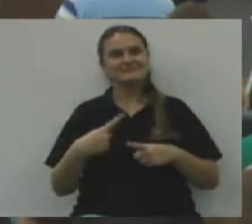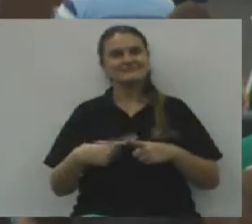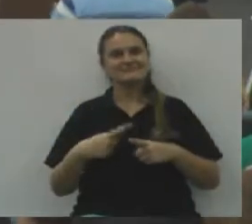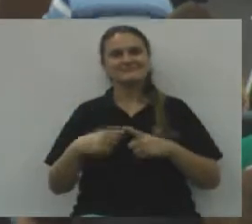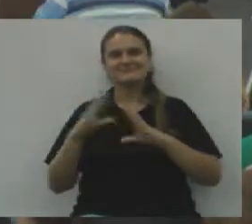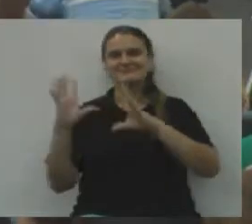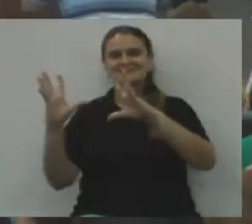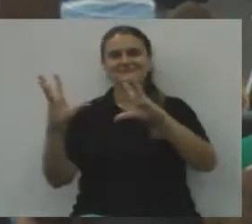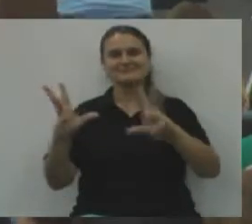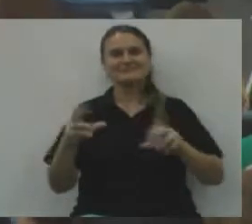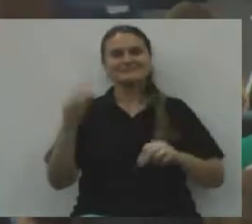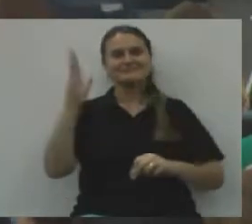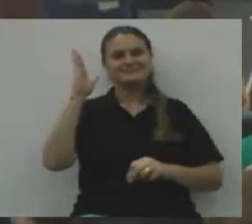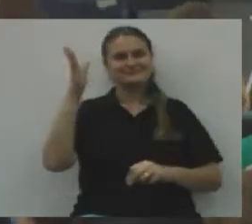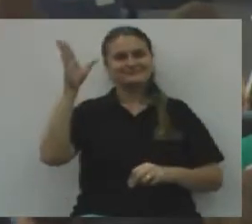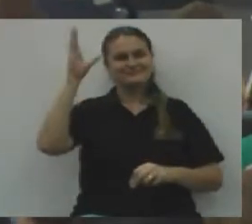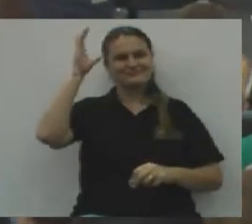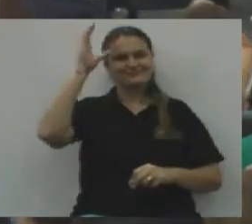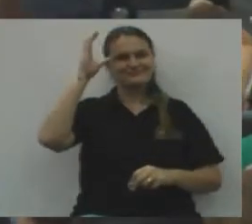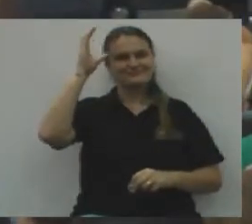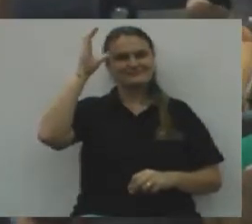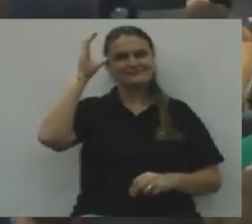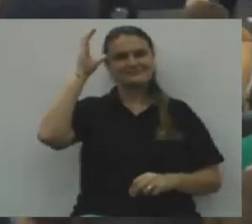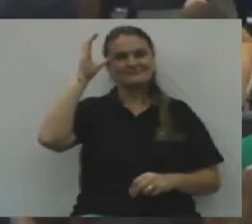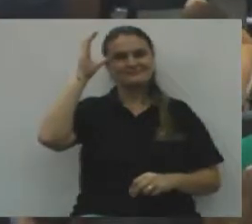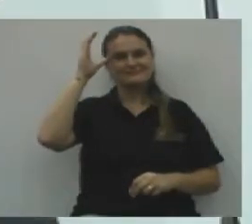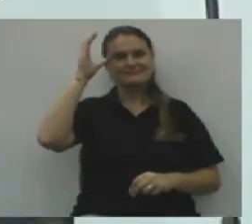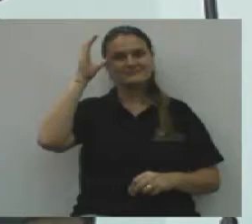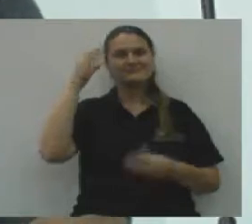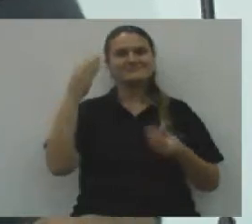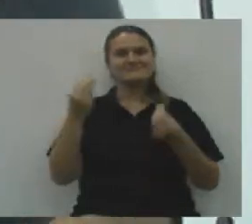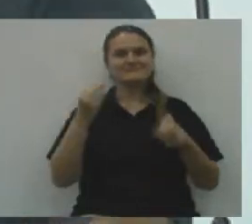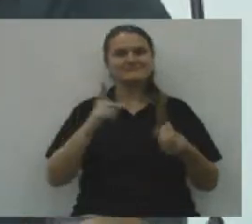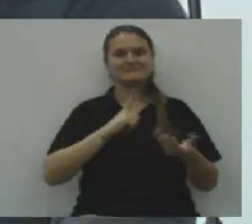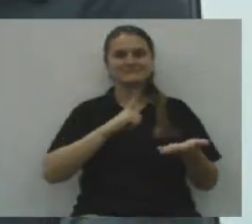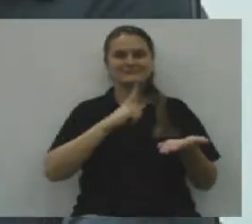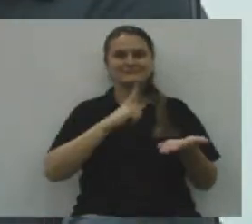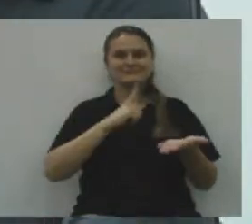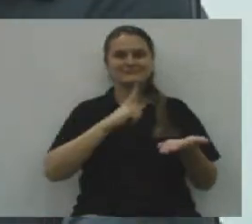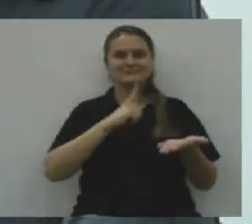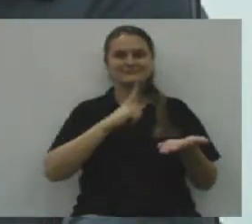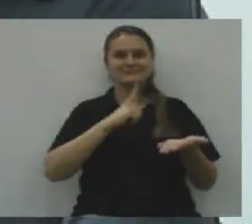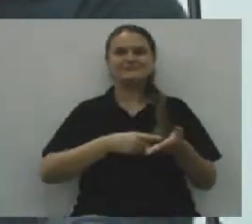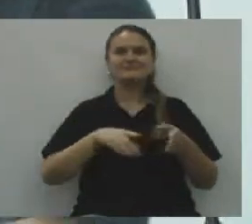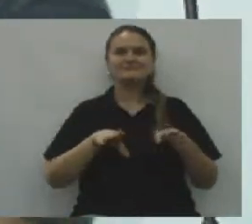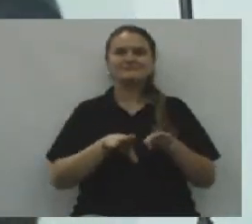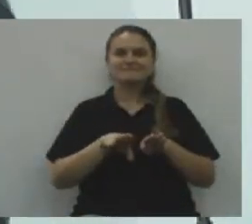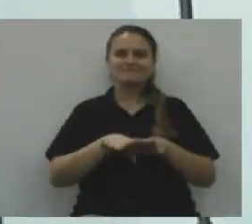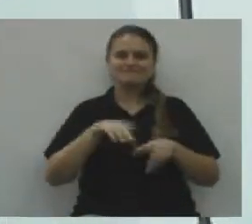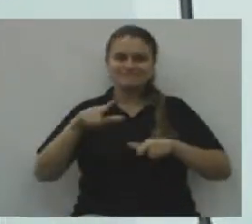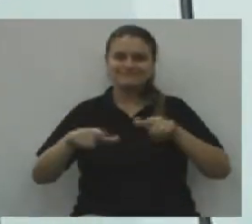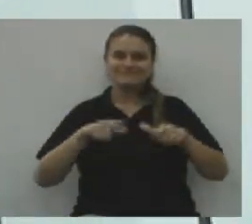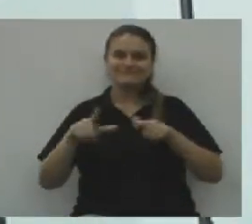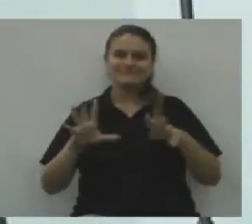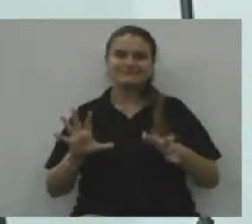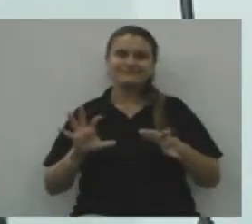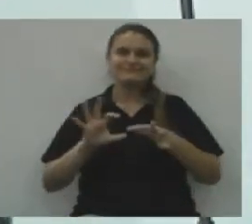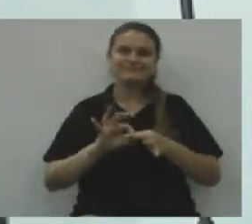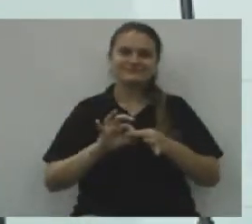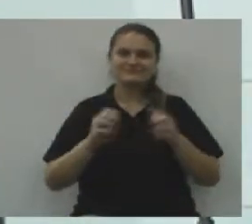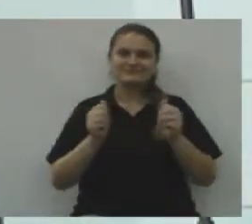todos já têm plena consciência do comprometimento e do trabalho parceiro da Promotoria